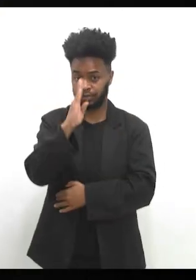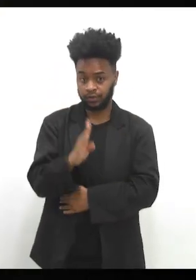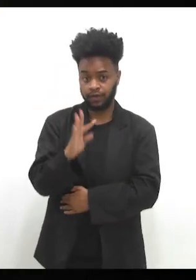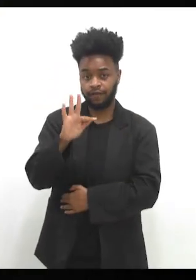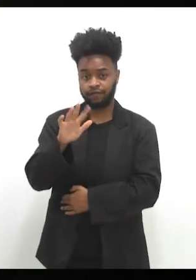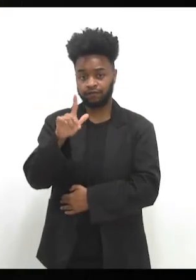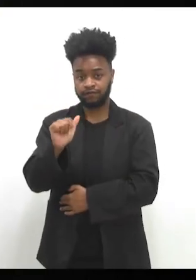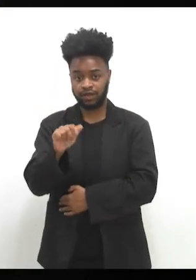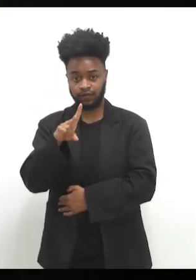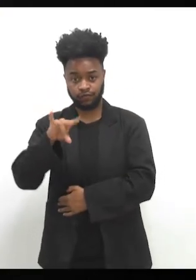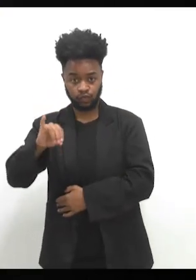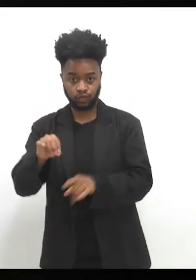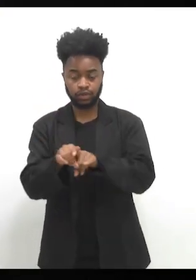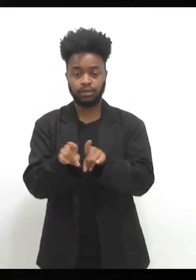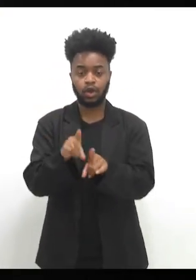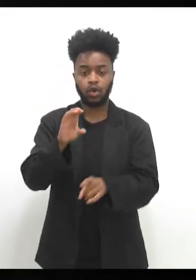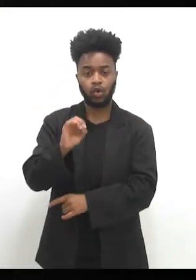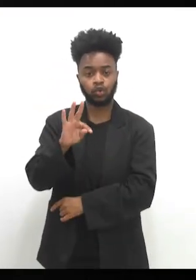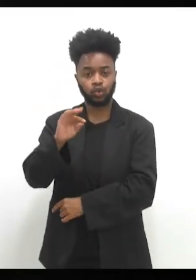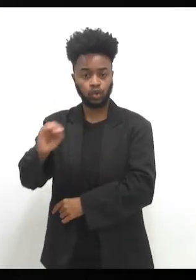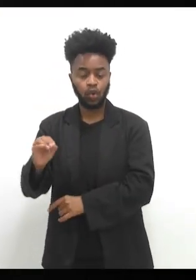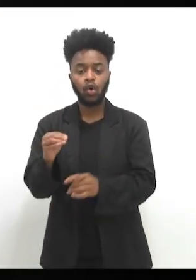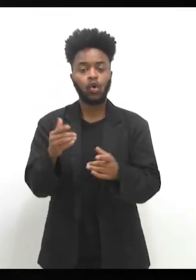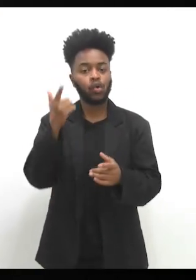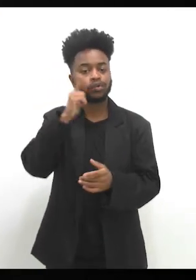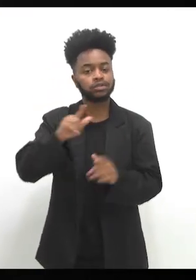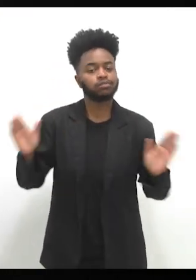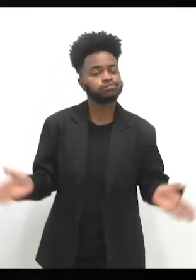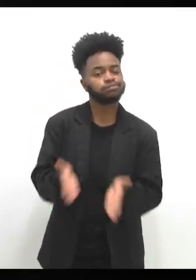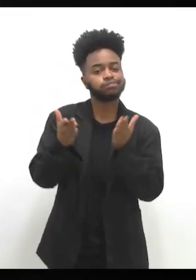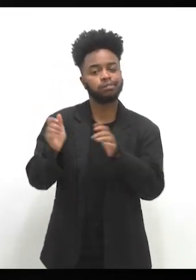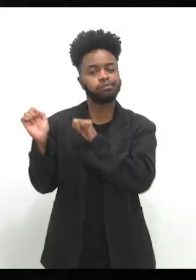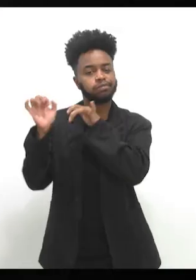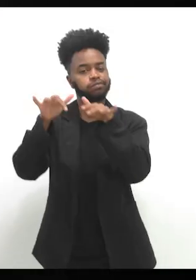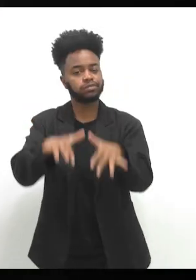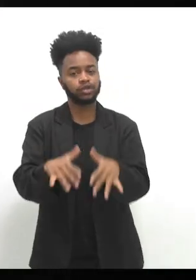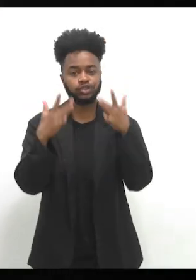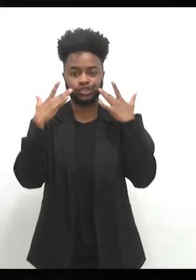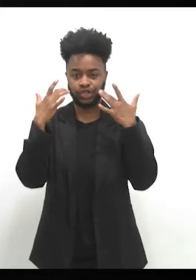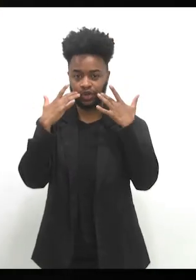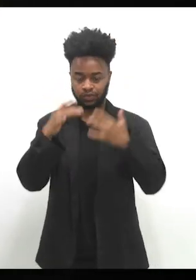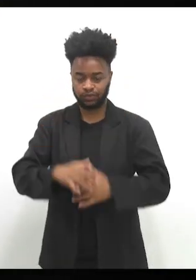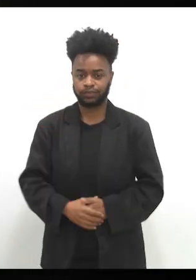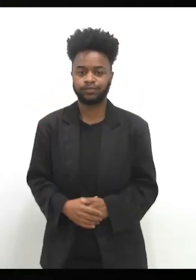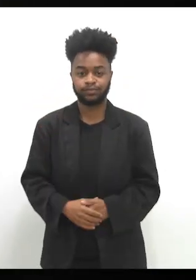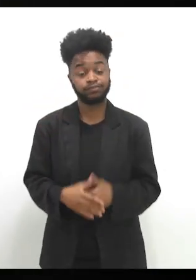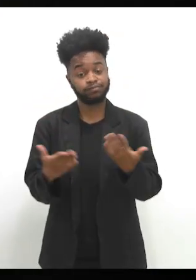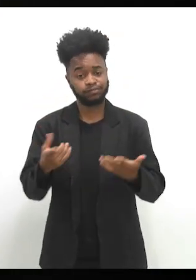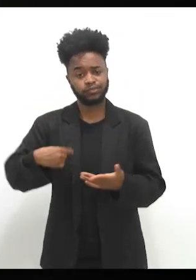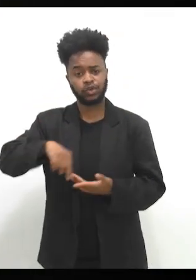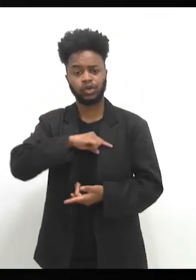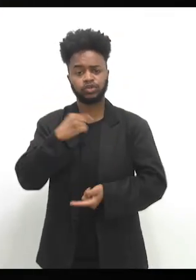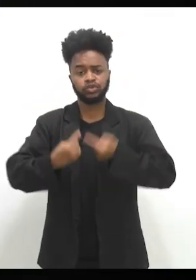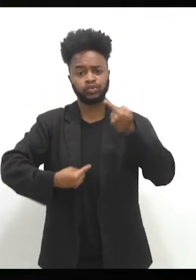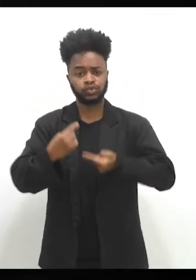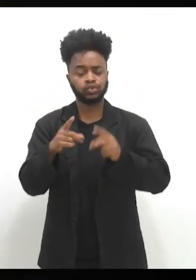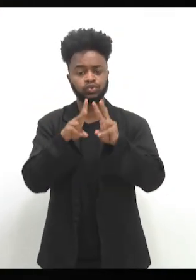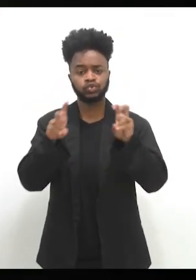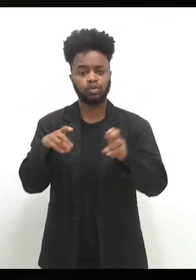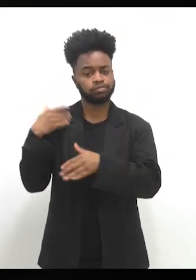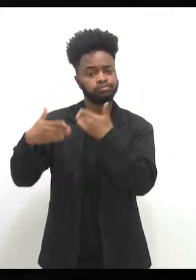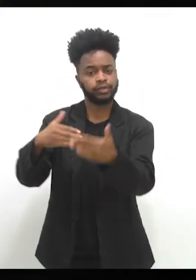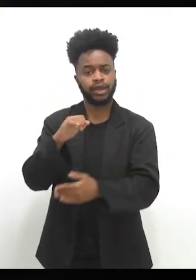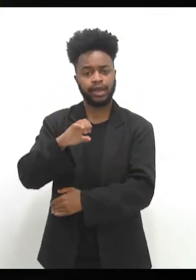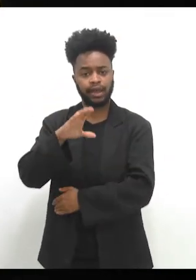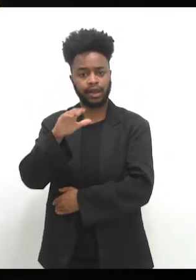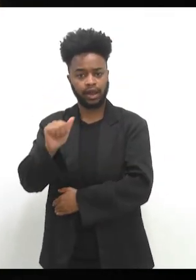e Otton Bastos, que juntos estão arrebatando o público e lotando teatros. Para a gente falar sobre esses avanços do ECA,